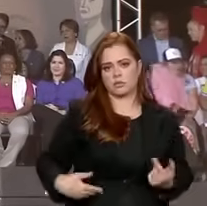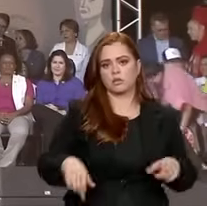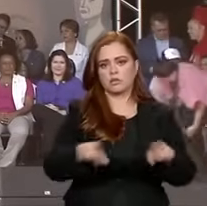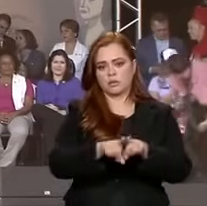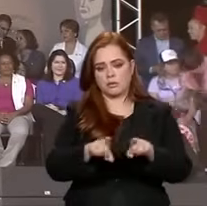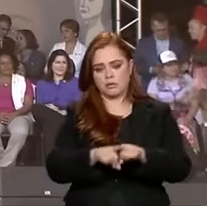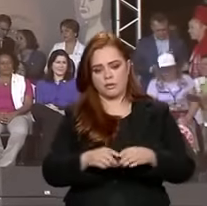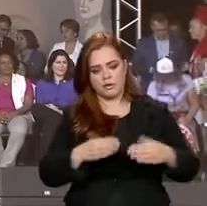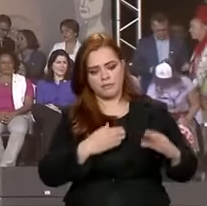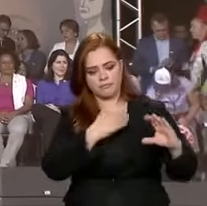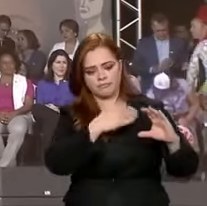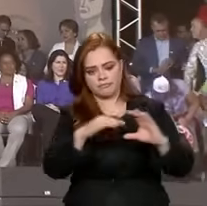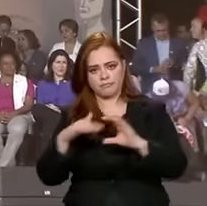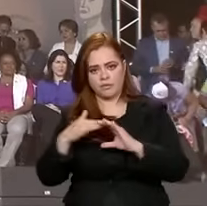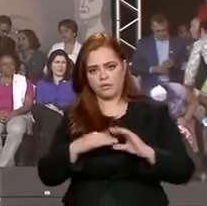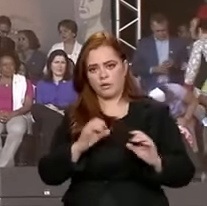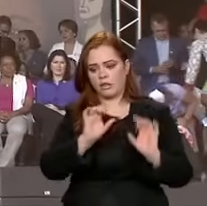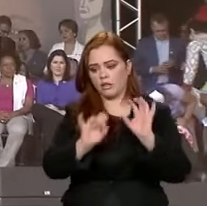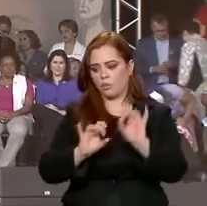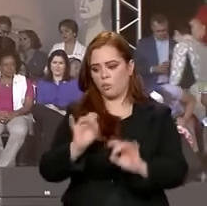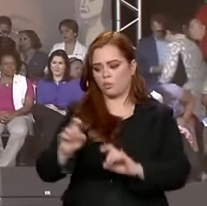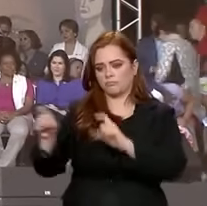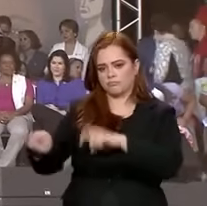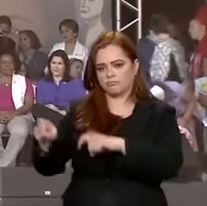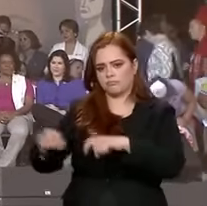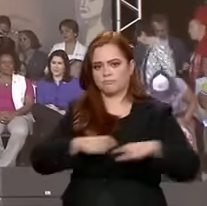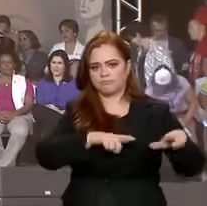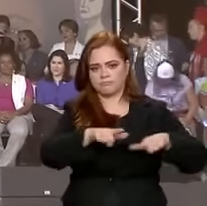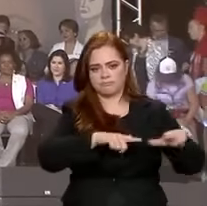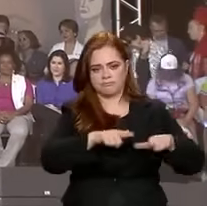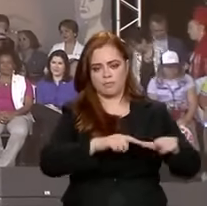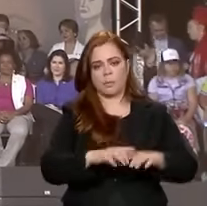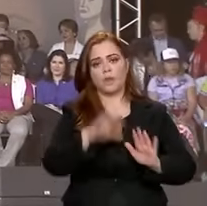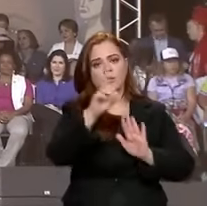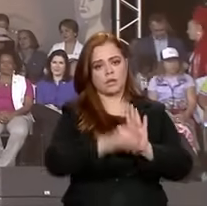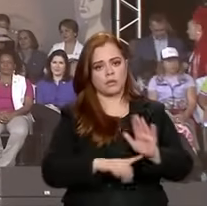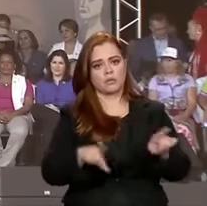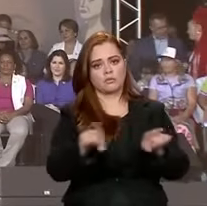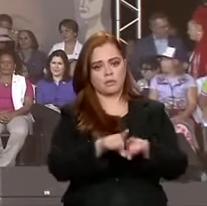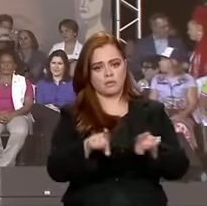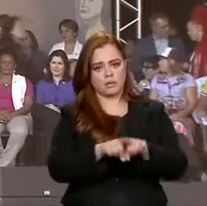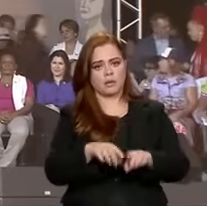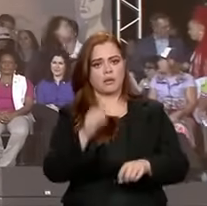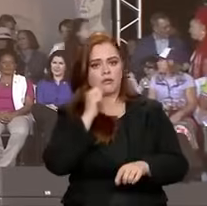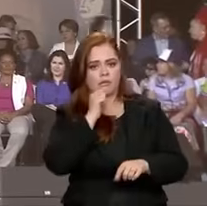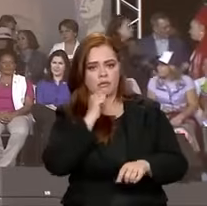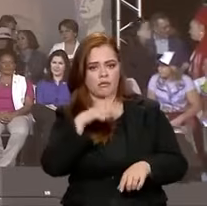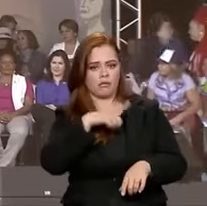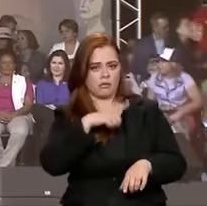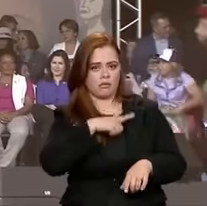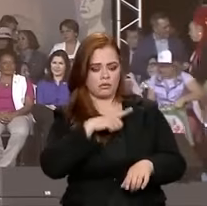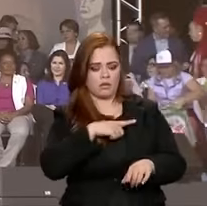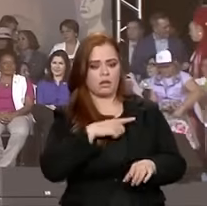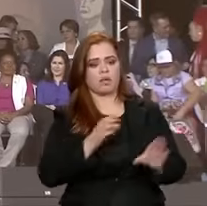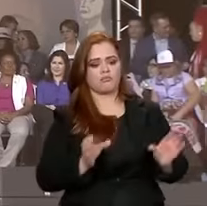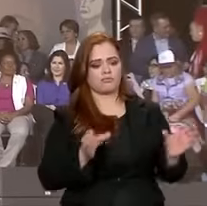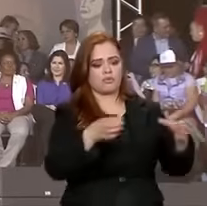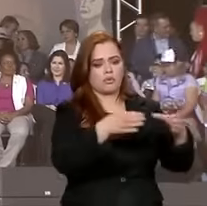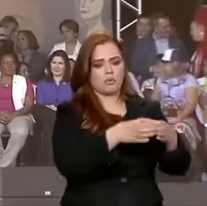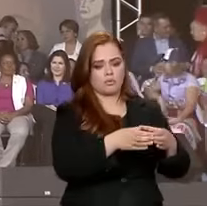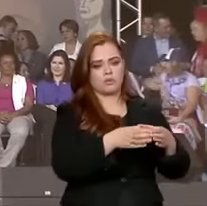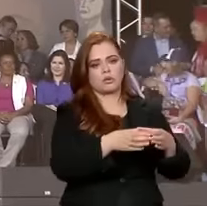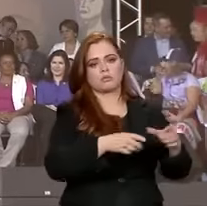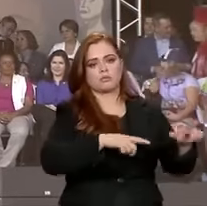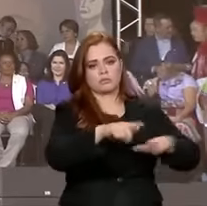destinadas aos Trabalhadores Rurais o decreto institui ainda a comissão nacional dos Trabalhadores Rurais